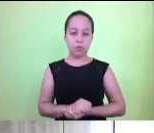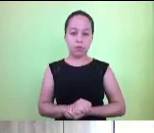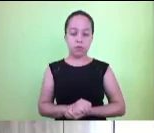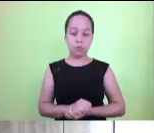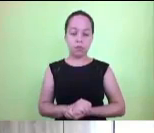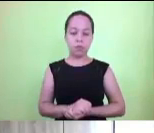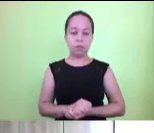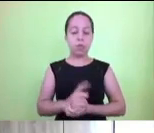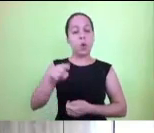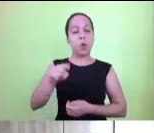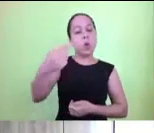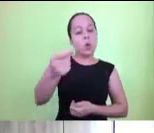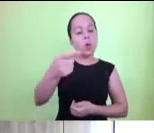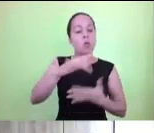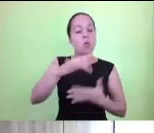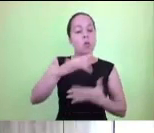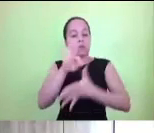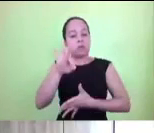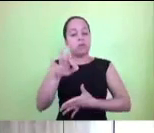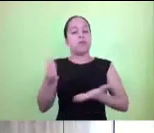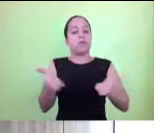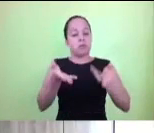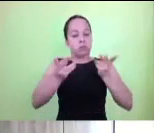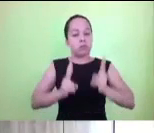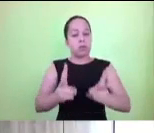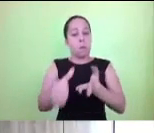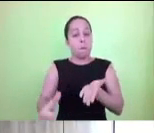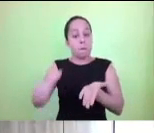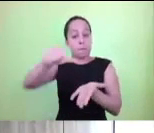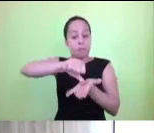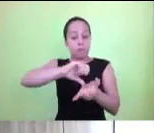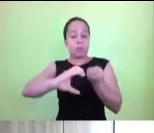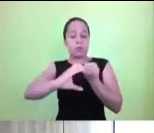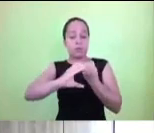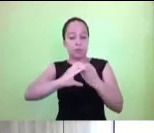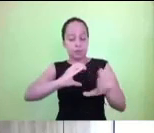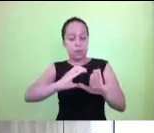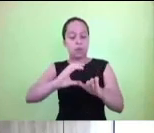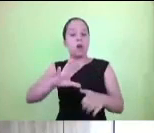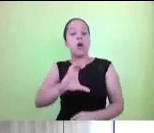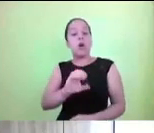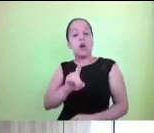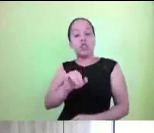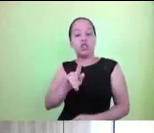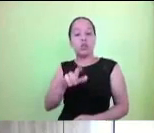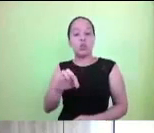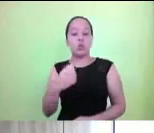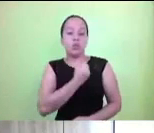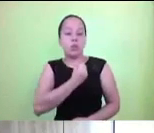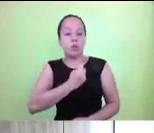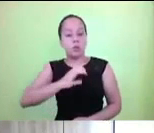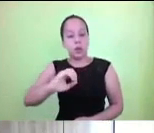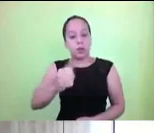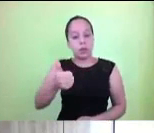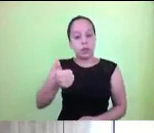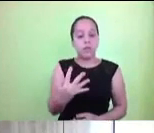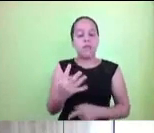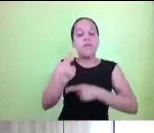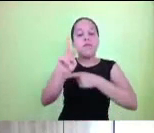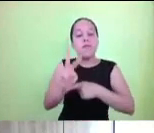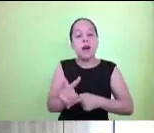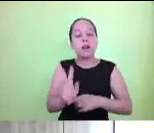Próximo sorteio, continuando no polo CEFOR, código 014. Vagas para professores